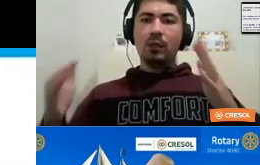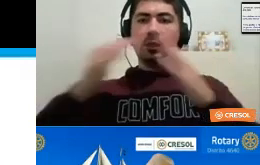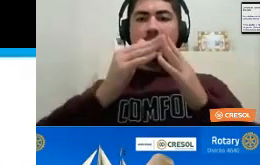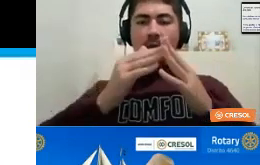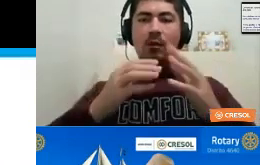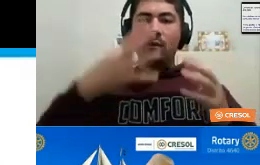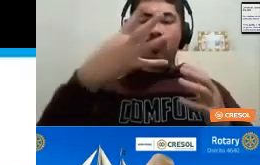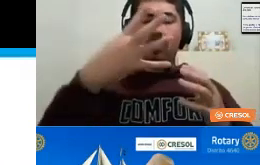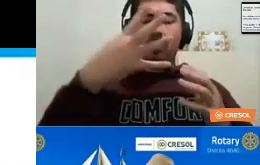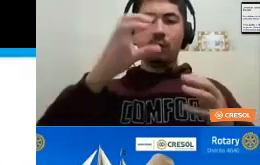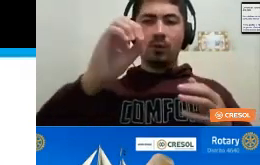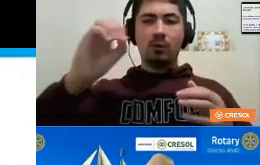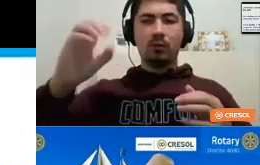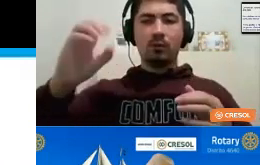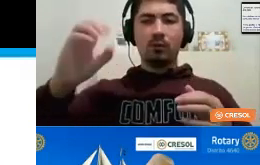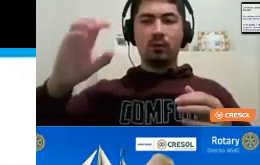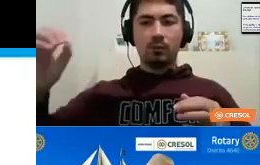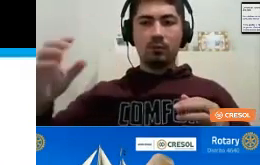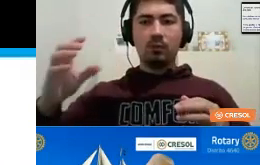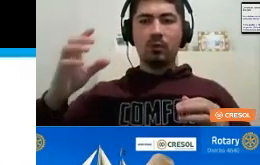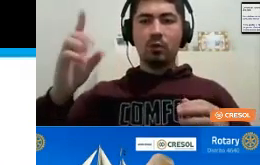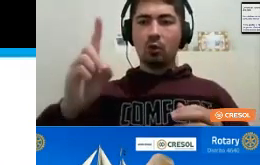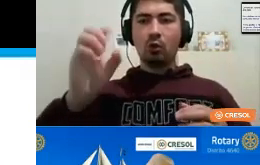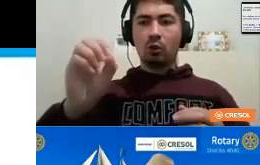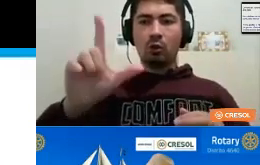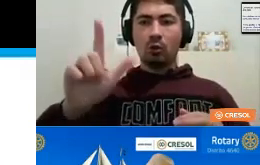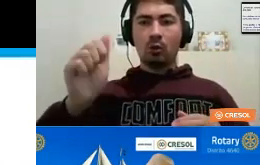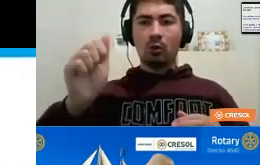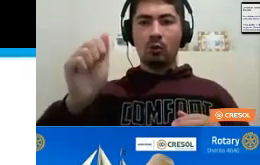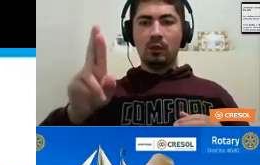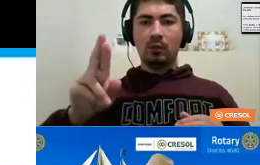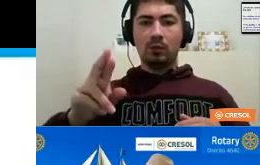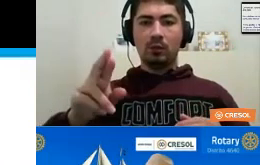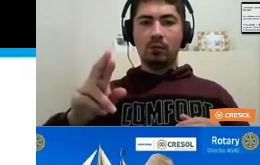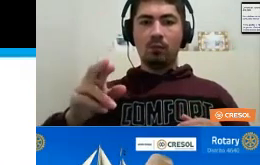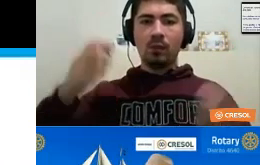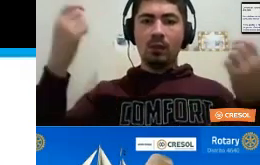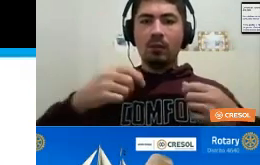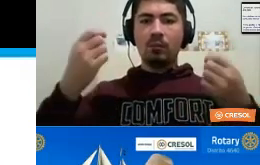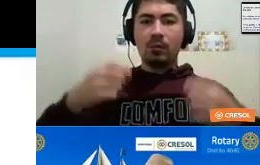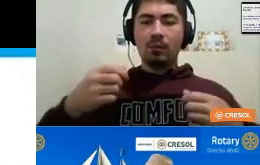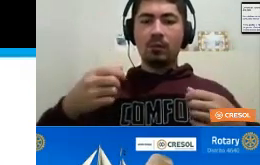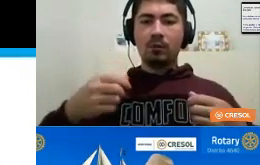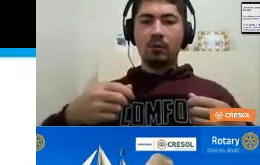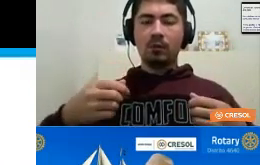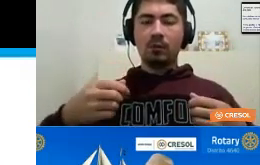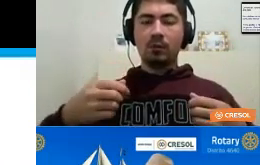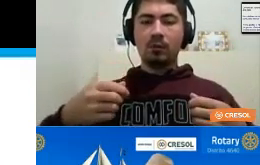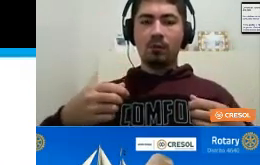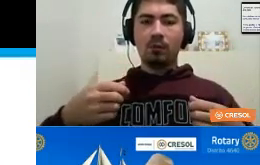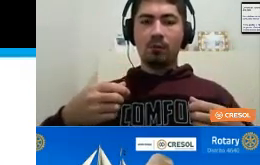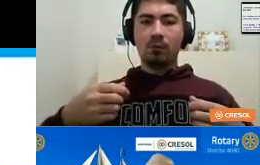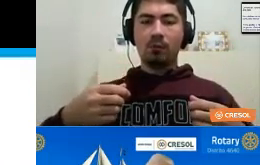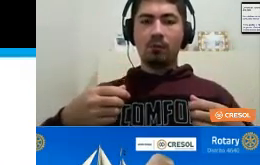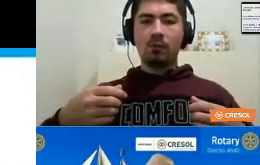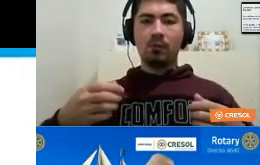$400 mil. Eles sempre vão precisar de um parceiro internacional e que tem que entrar hoje, aqui baixou, antes era